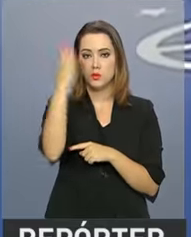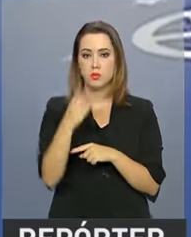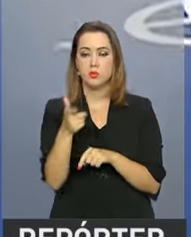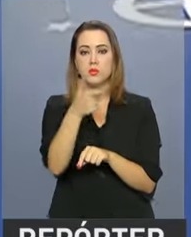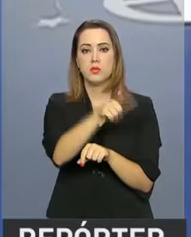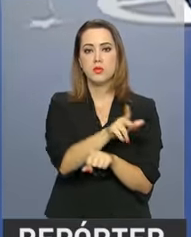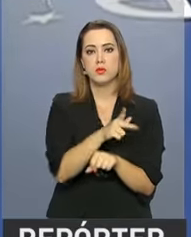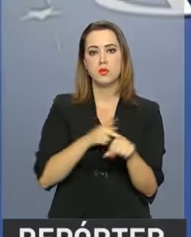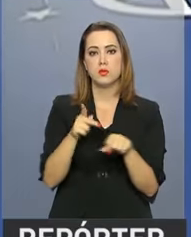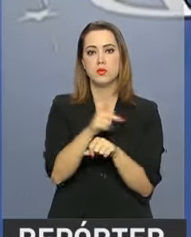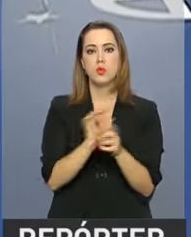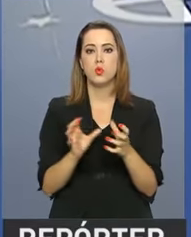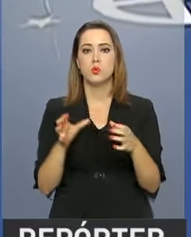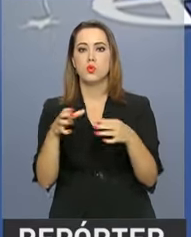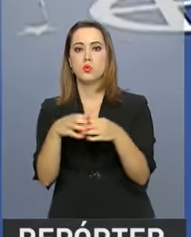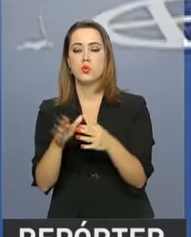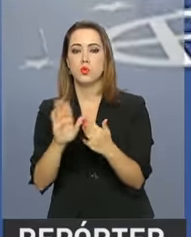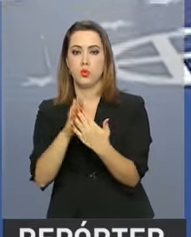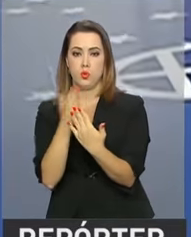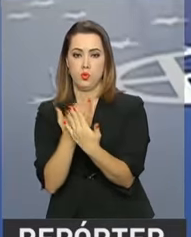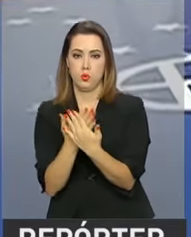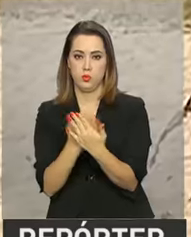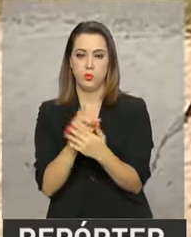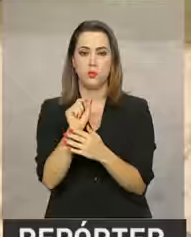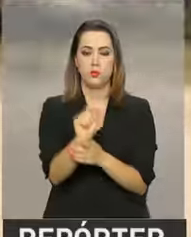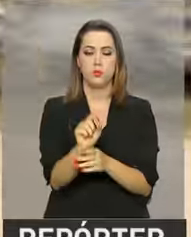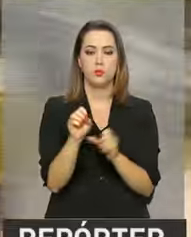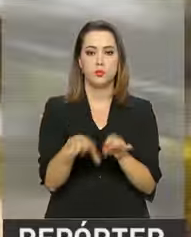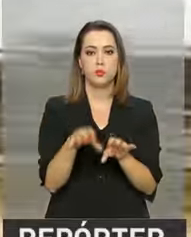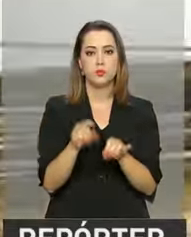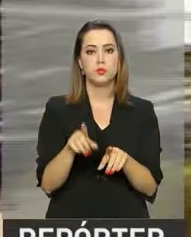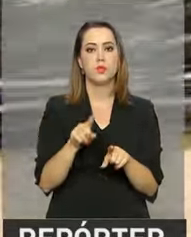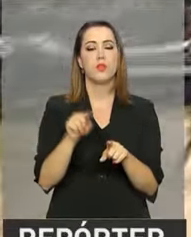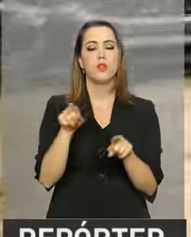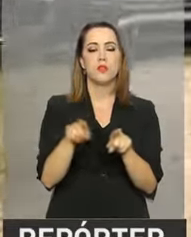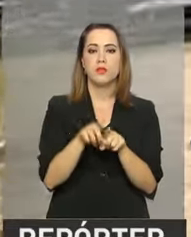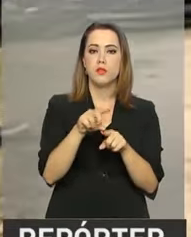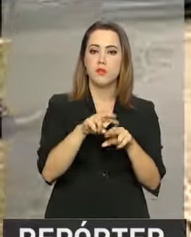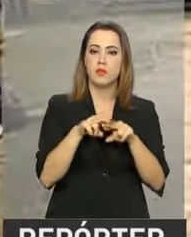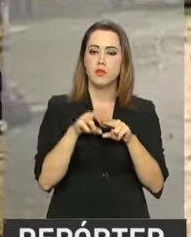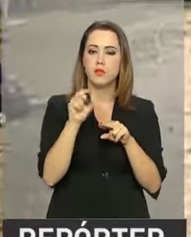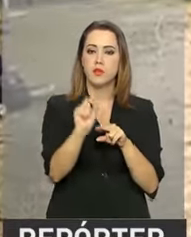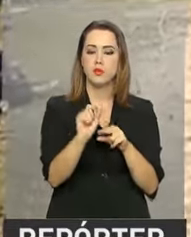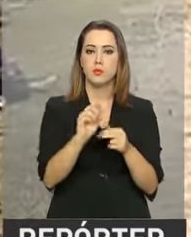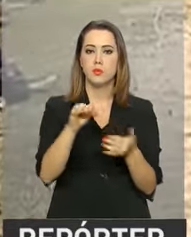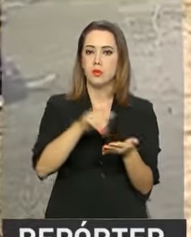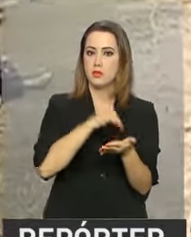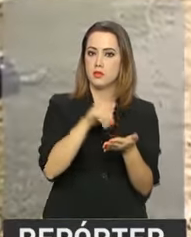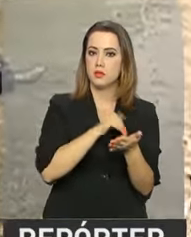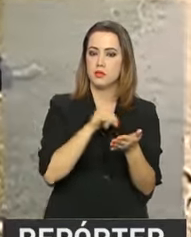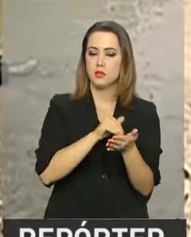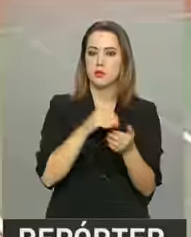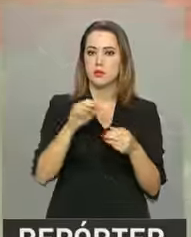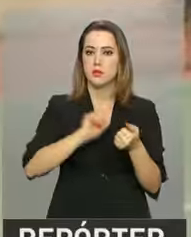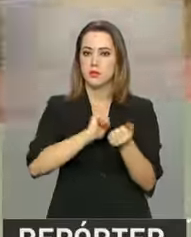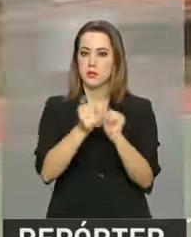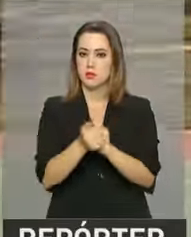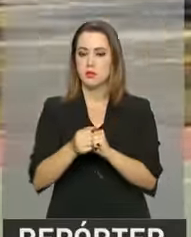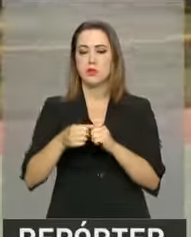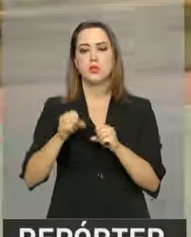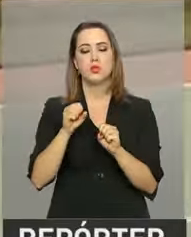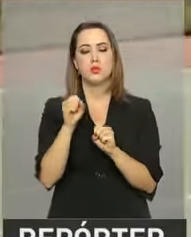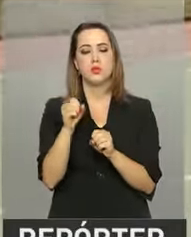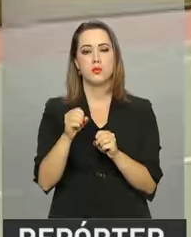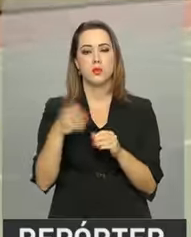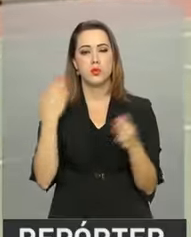núcleos de esporte educacional do programa Segundo Tempo são promovidos pela Secretaria Nacional de Esporte, Educação, Lazer e